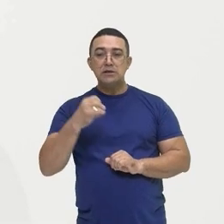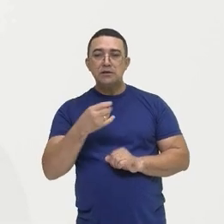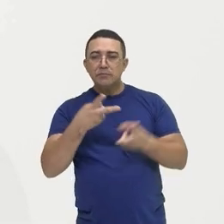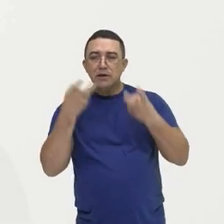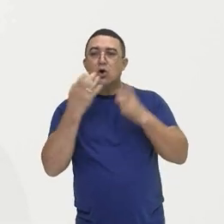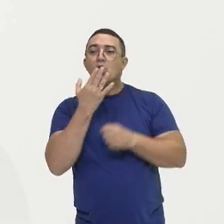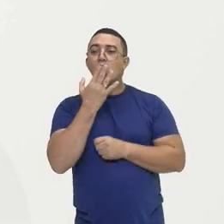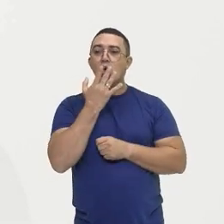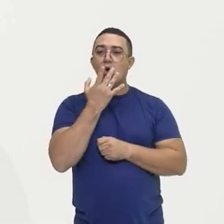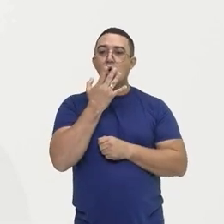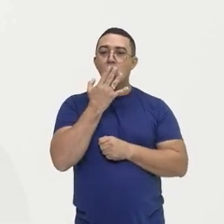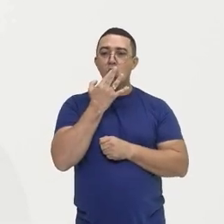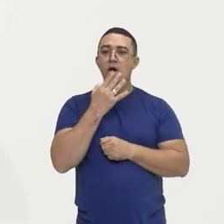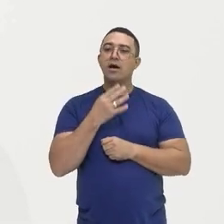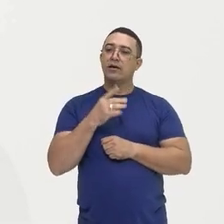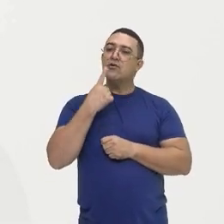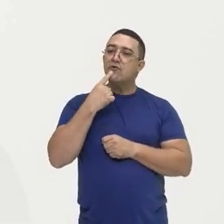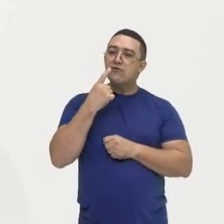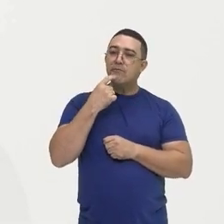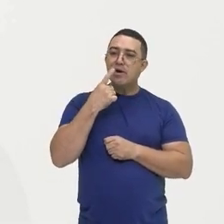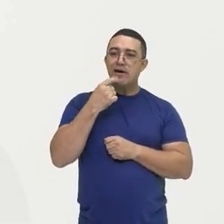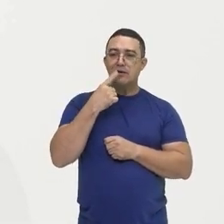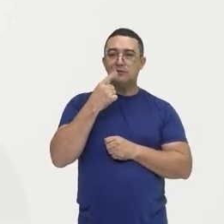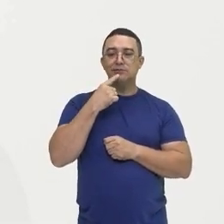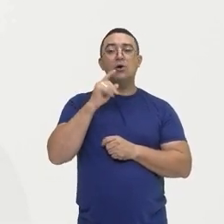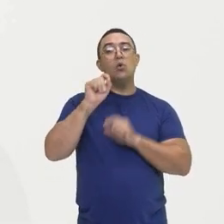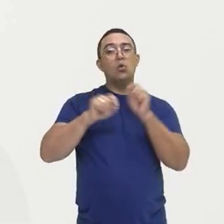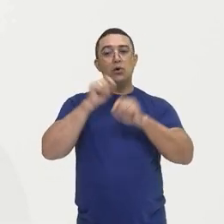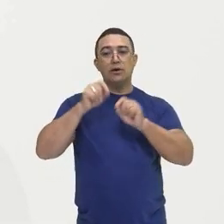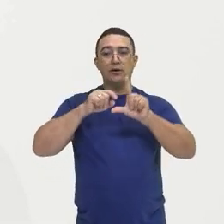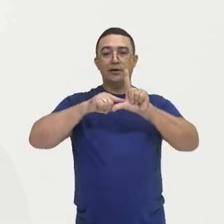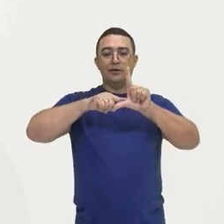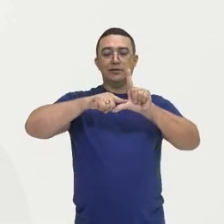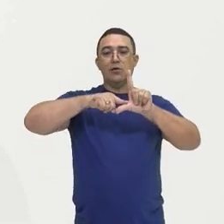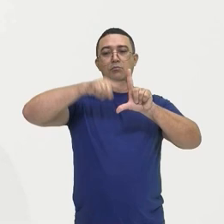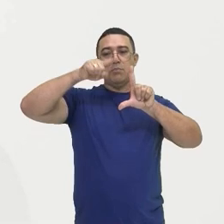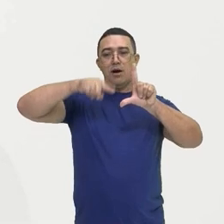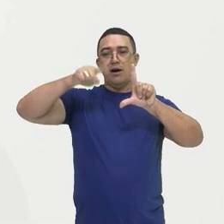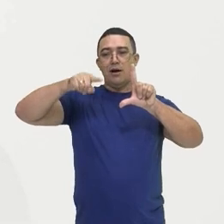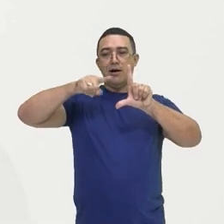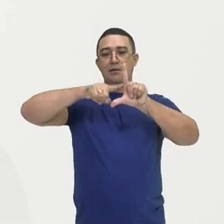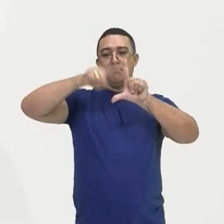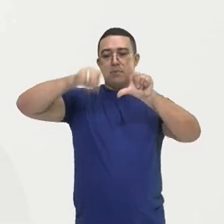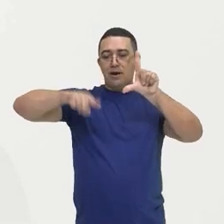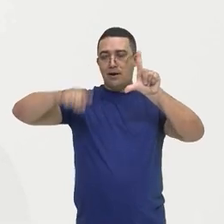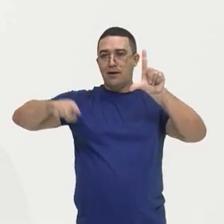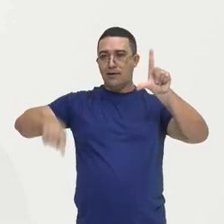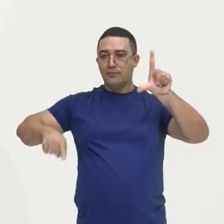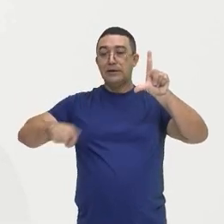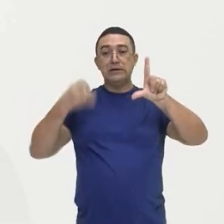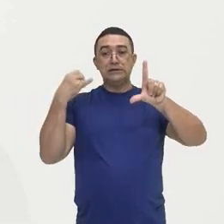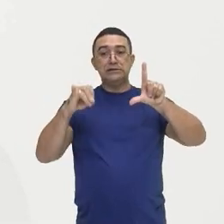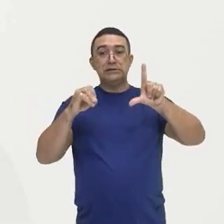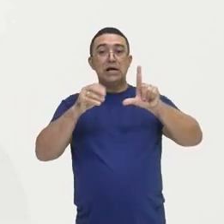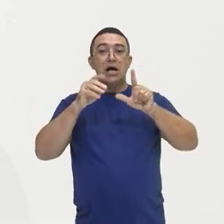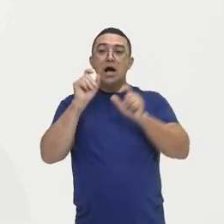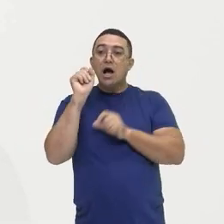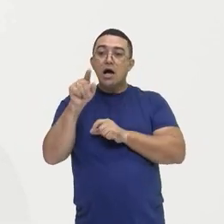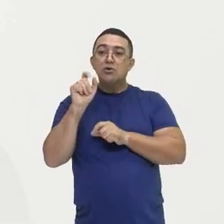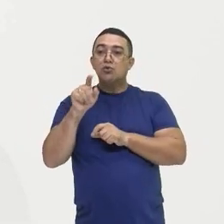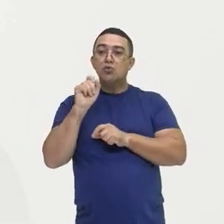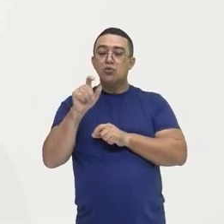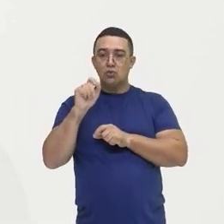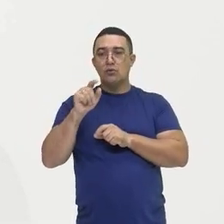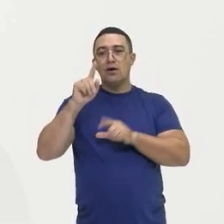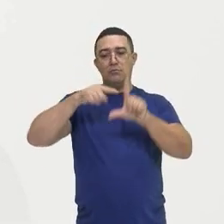ele caiu. E quando ele está em azul, dependendo da altura aí de cada uma dessas barrinhas, né? A gente tem o